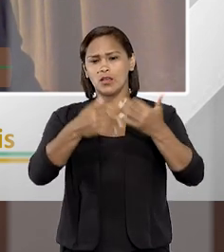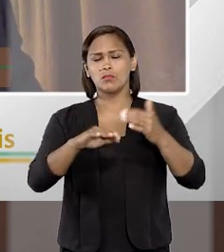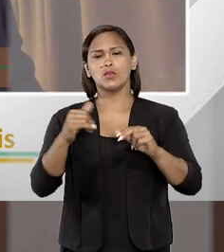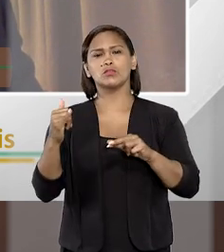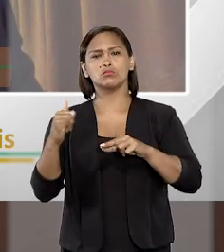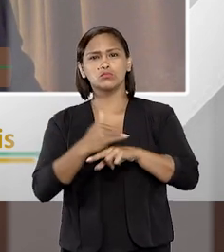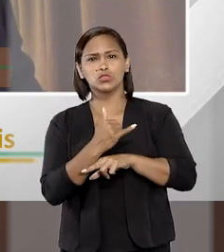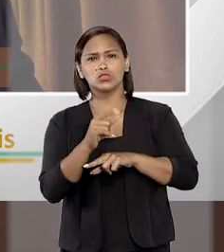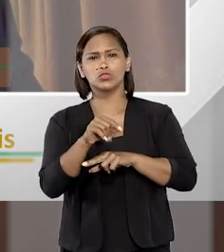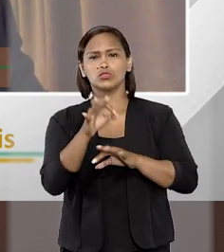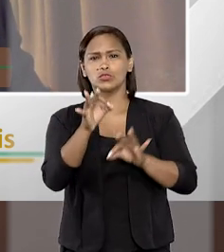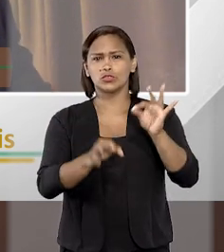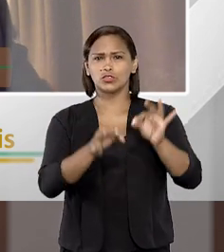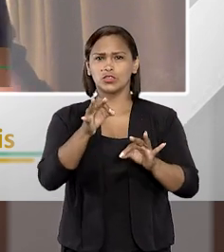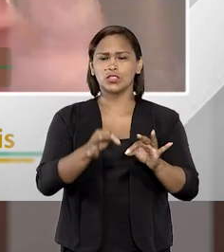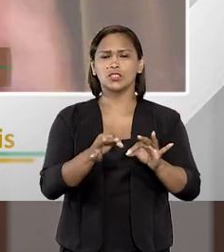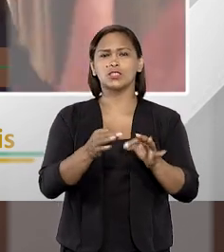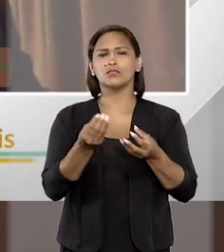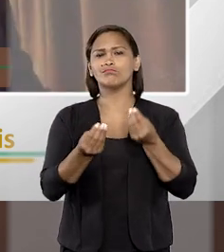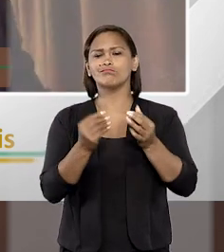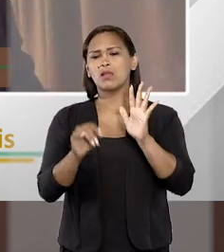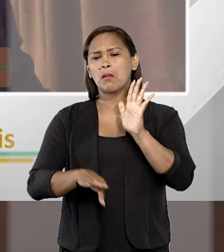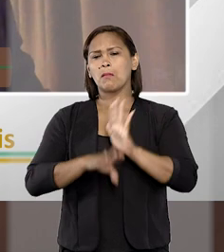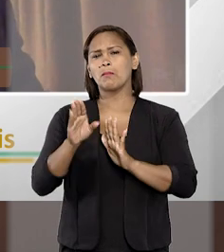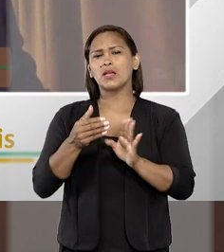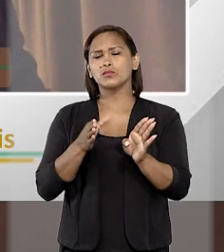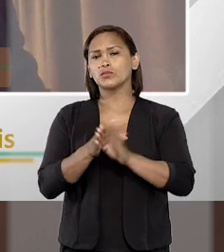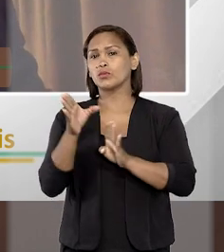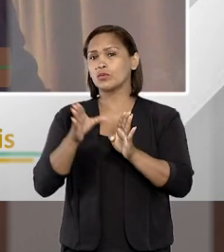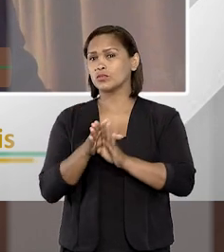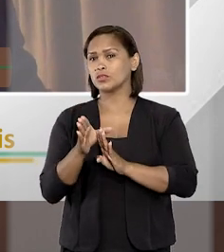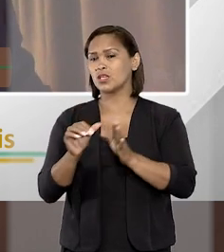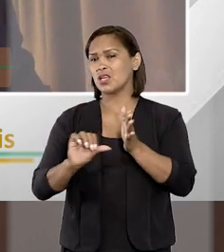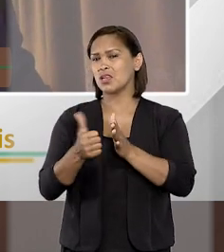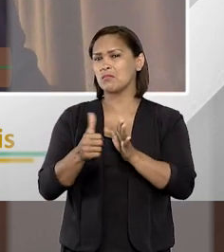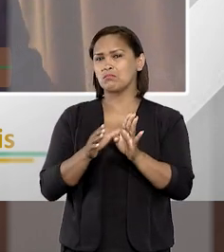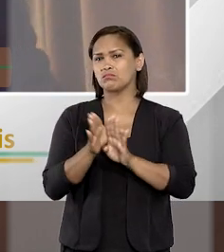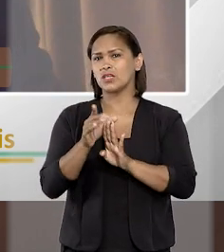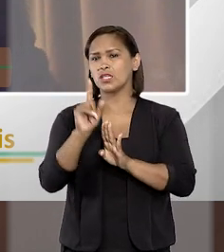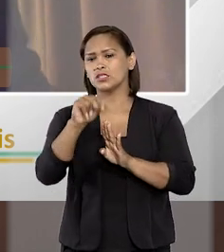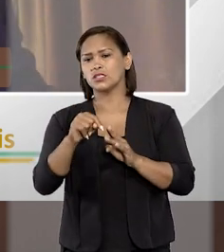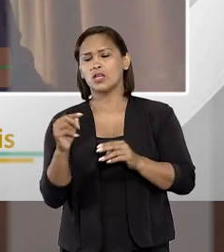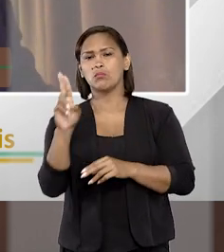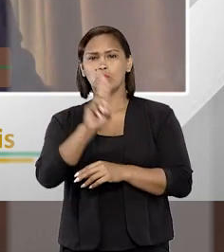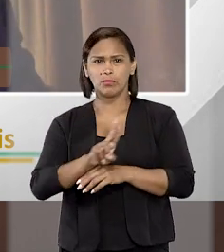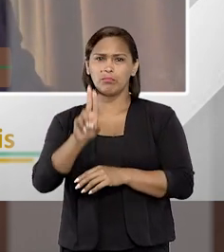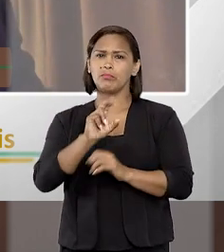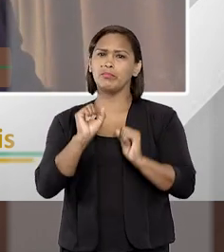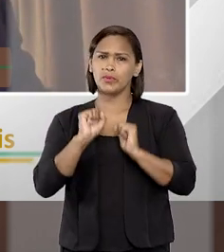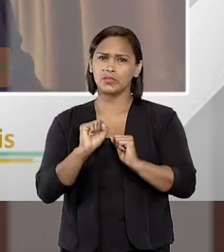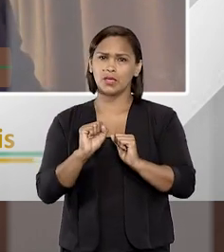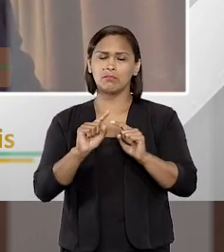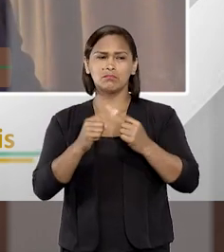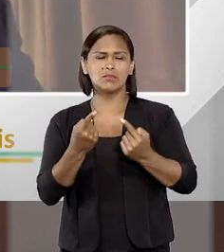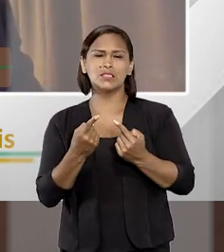pelos atores tema de justiça como mais uma recomendação ao talvez por